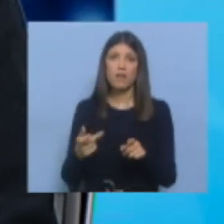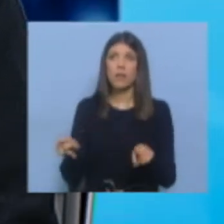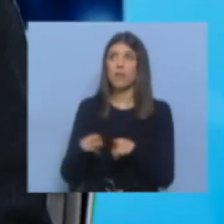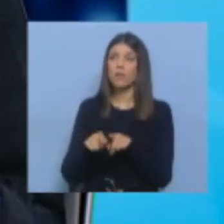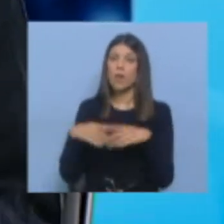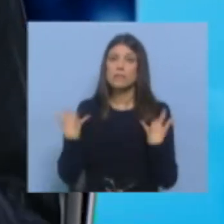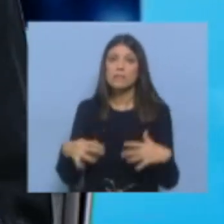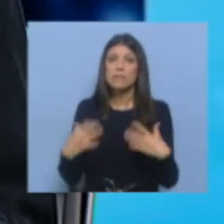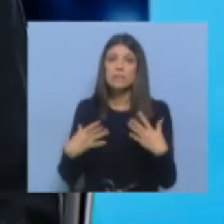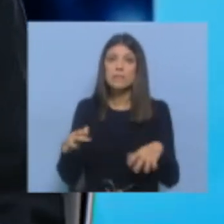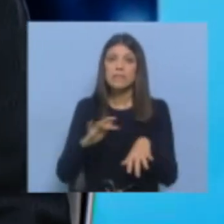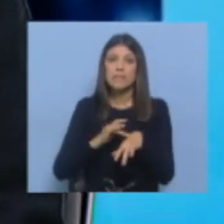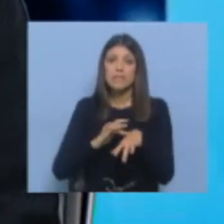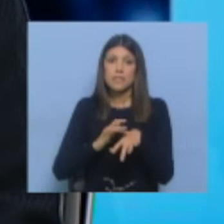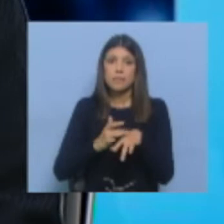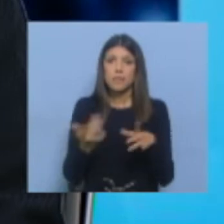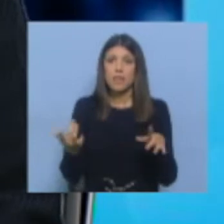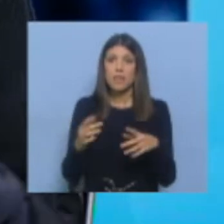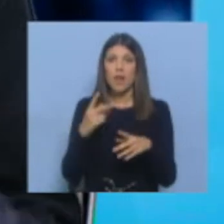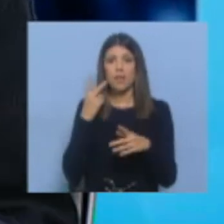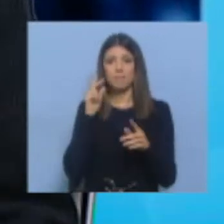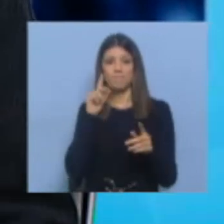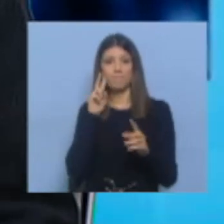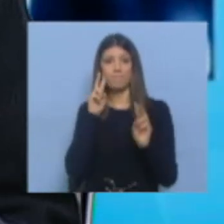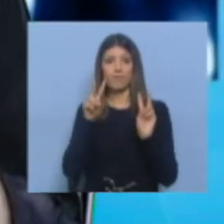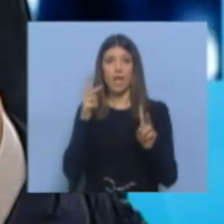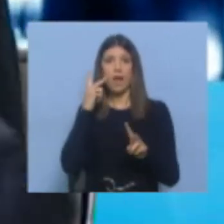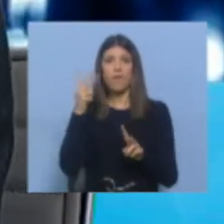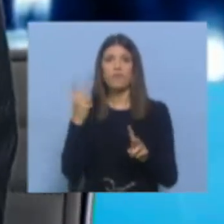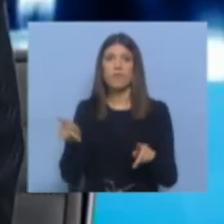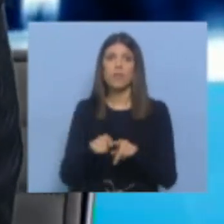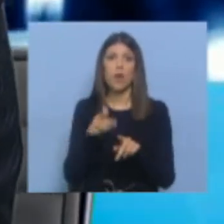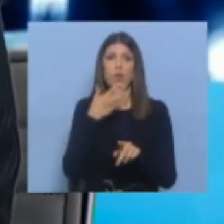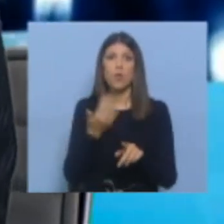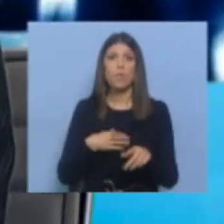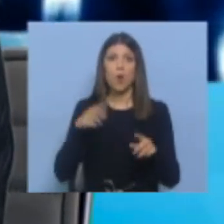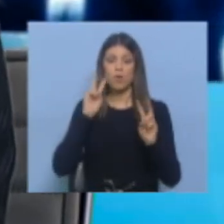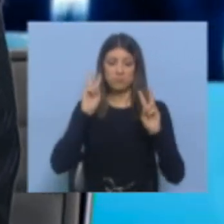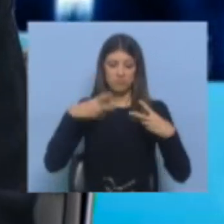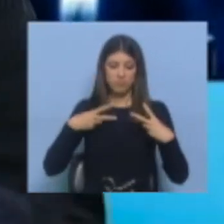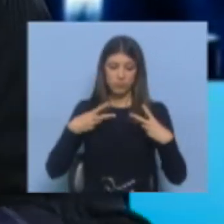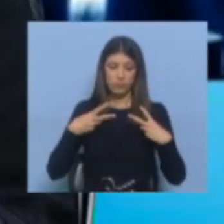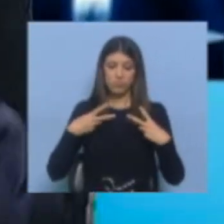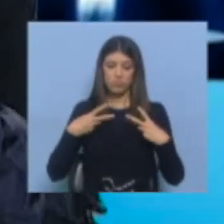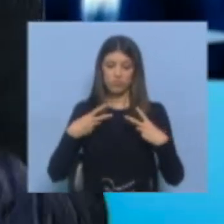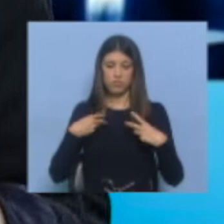é? Àquilo que se está a passar em termos de vida, não nos pode fechar em nós próprios